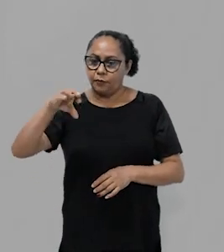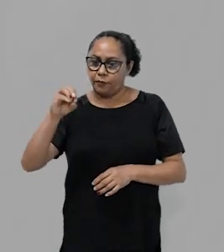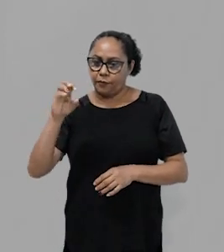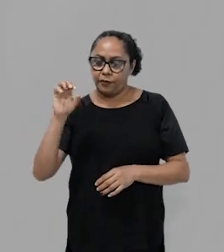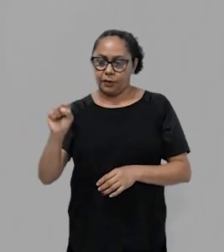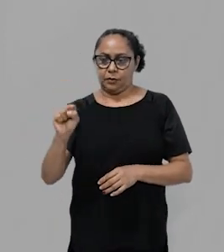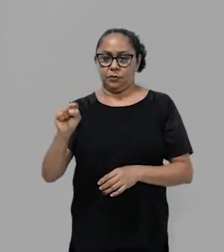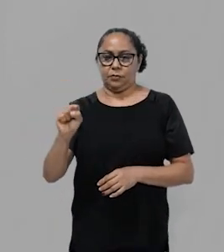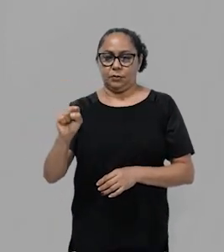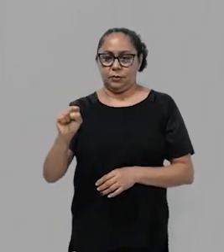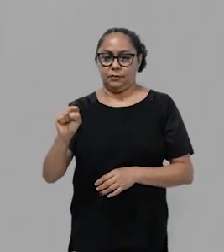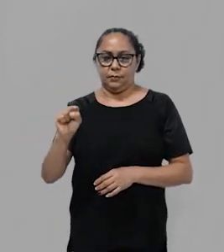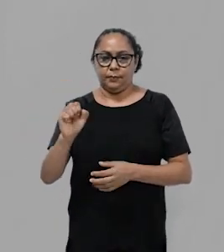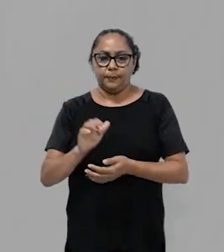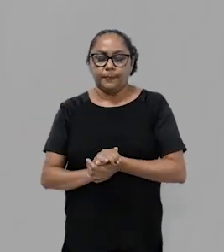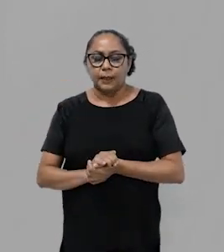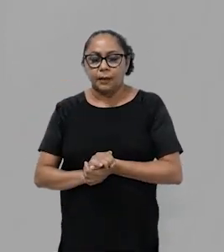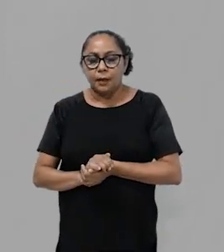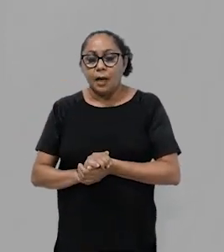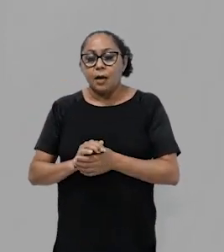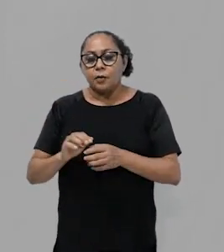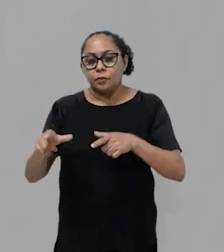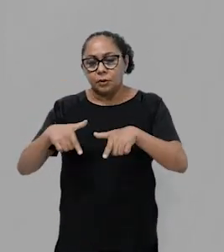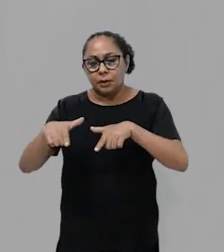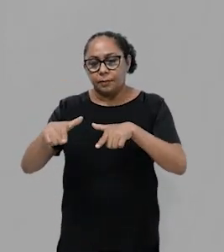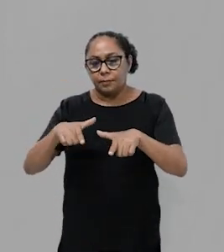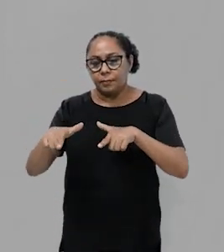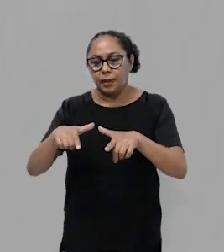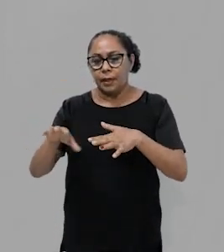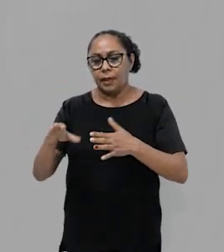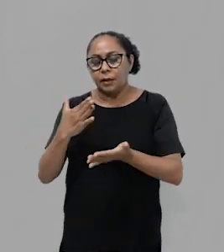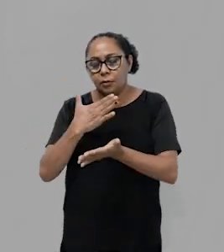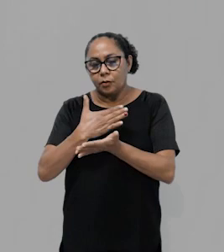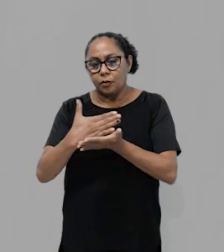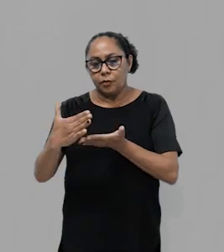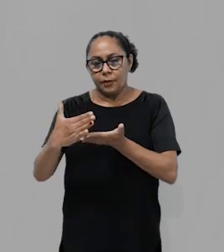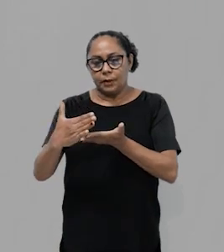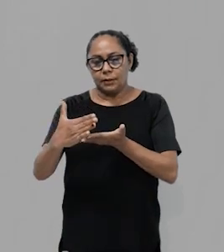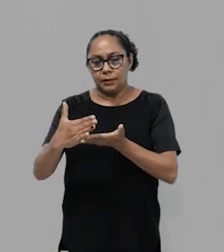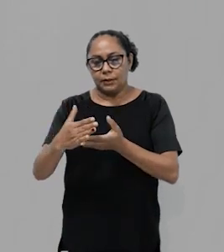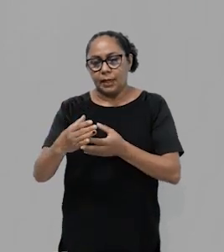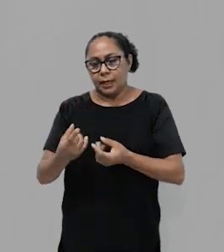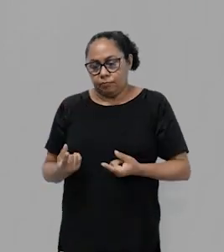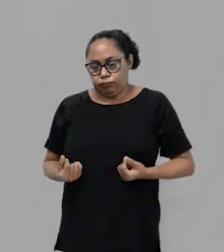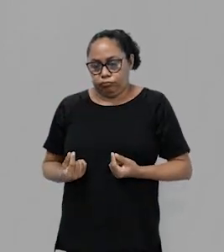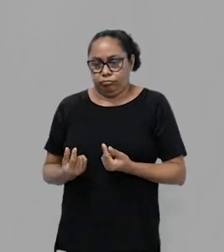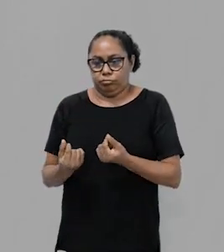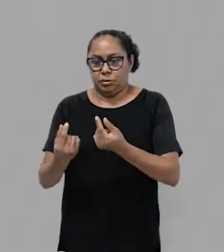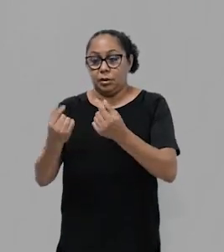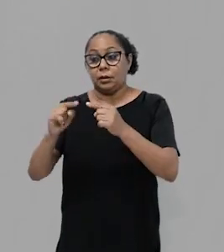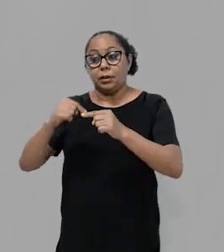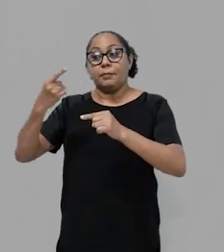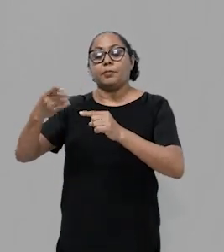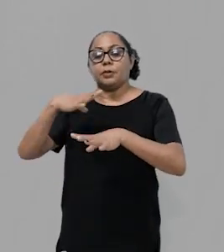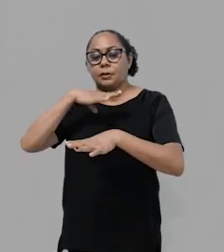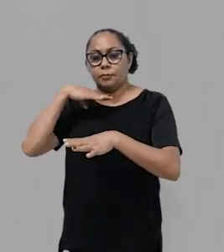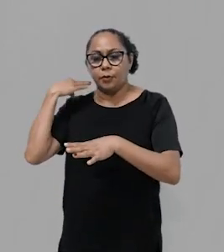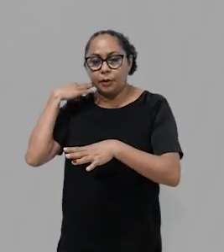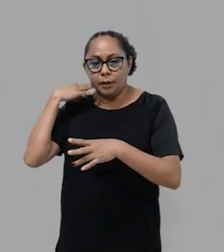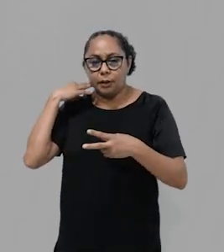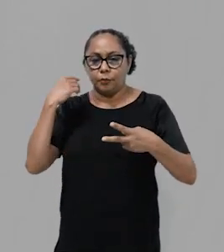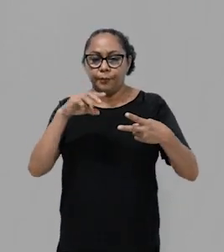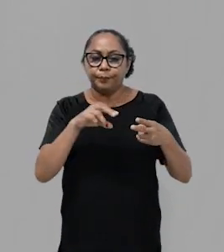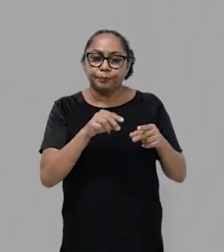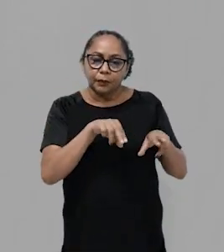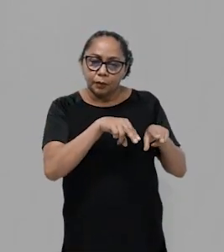morreu miserável. As obras dele começaram a ganhar valor depois da morte. O irmão dele, 3 meses depois, por causa da ligação afetiva